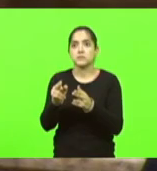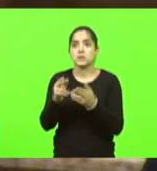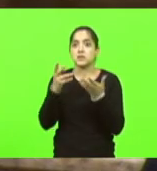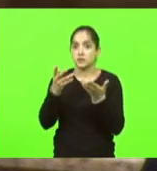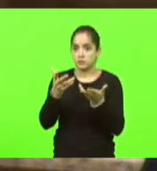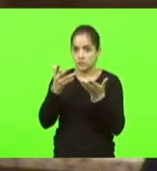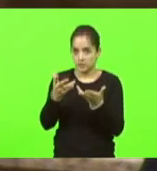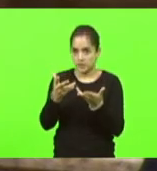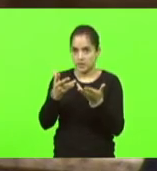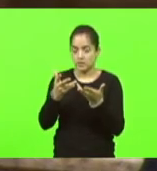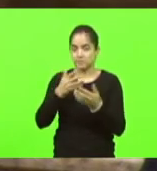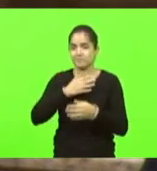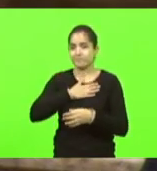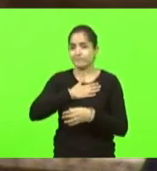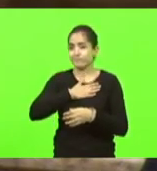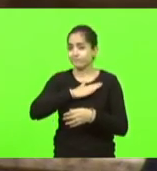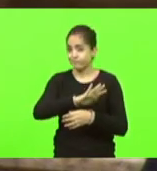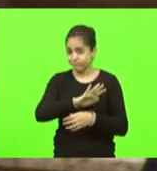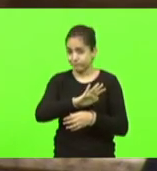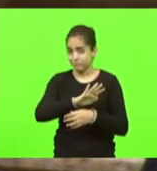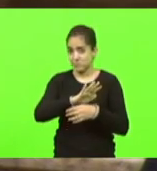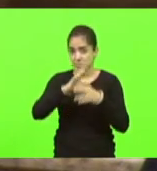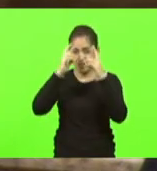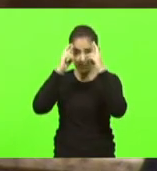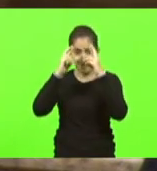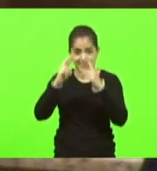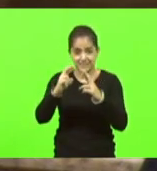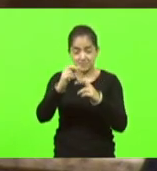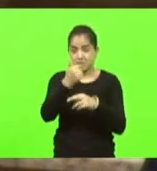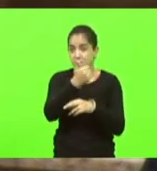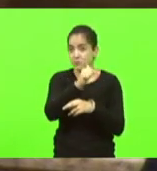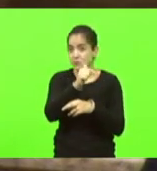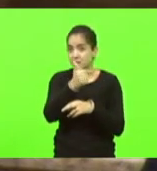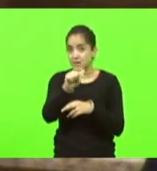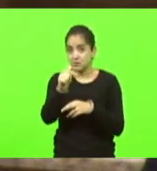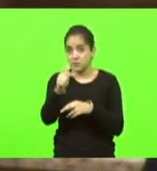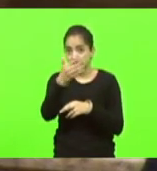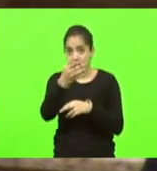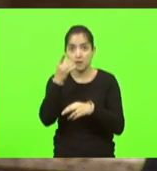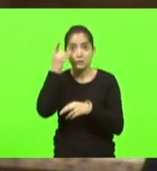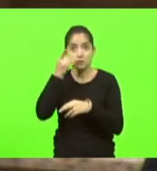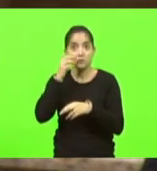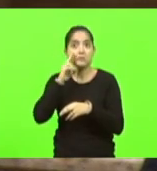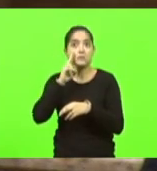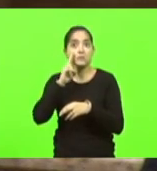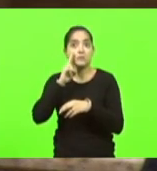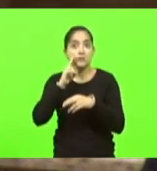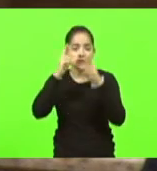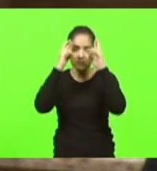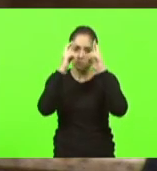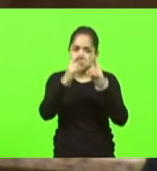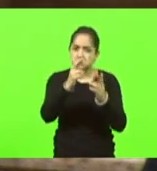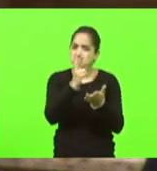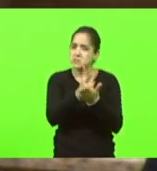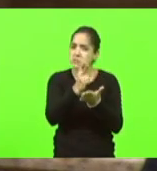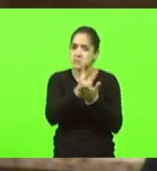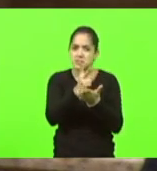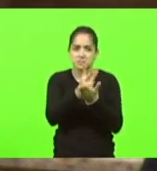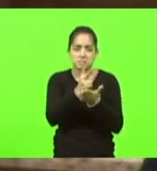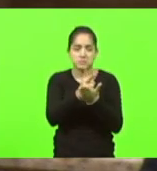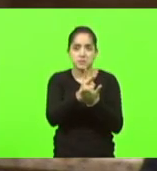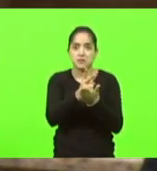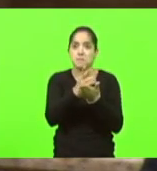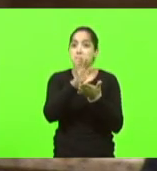aqui deixar o meu repúdio ao desrespeito o deputado de Jônatas Eu sempre tive muito respeito por vossa excelência sabe disso